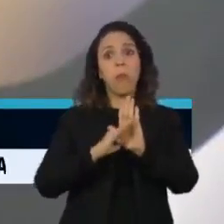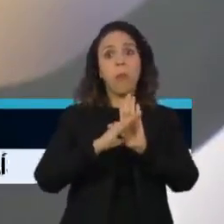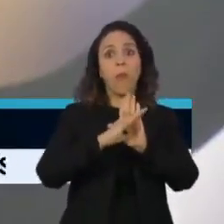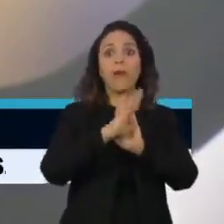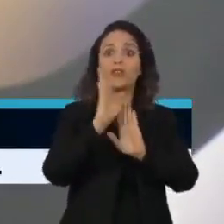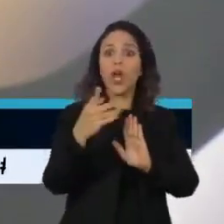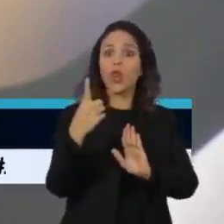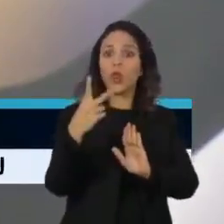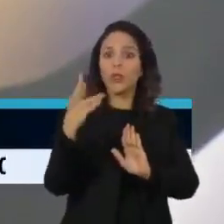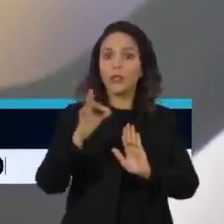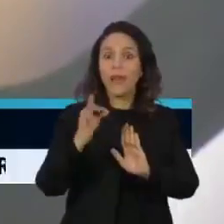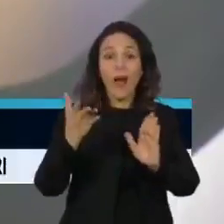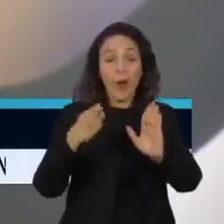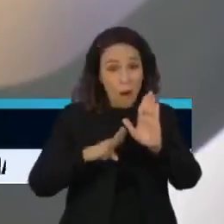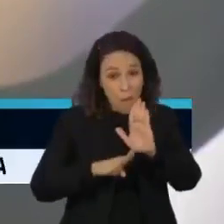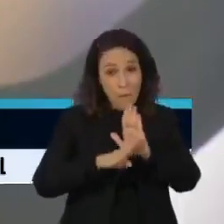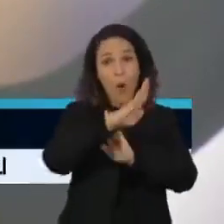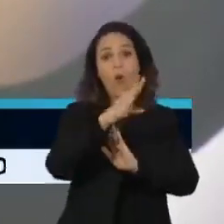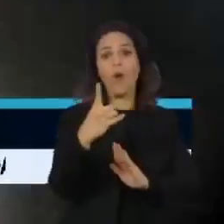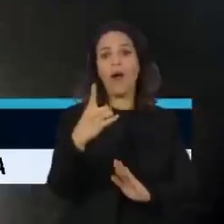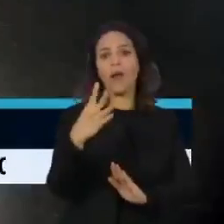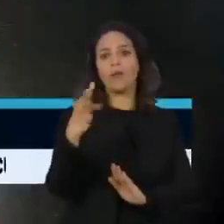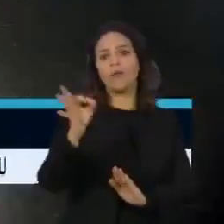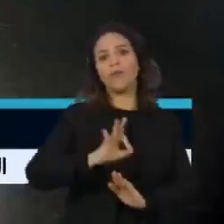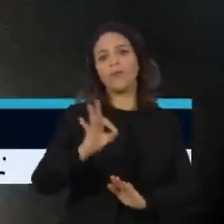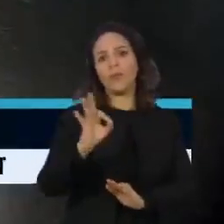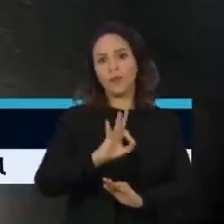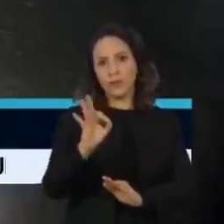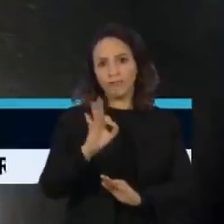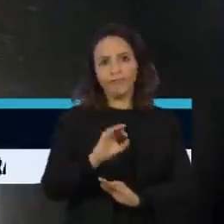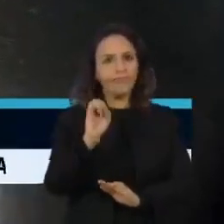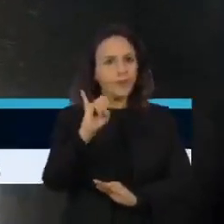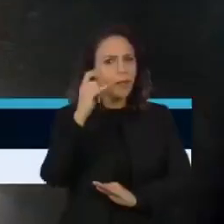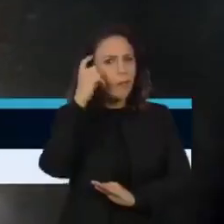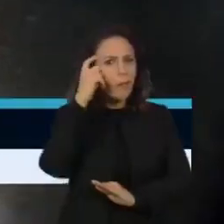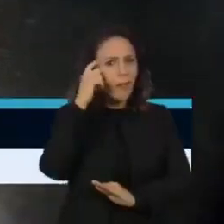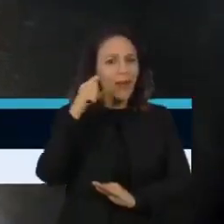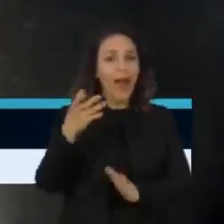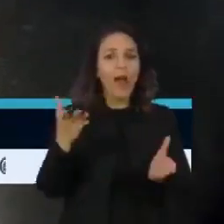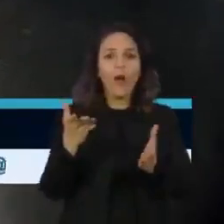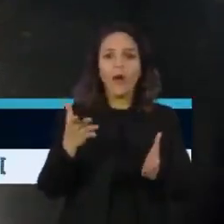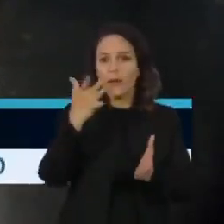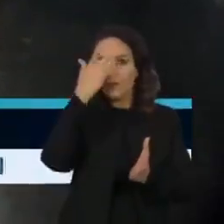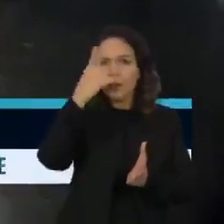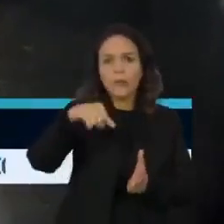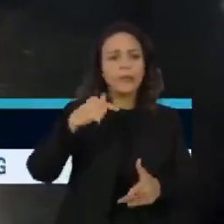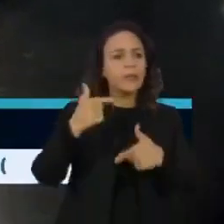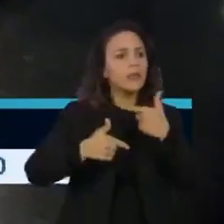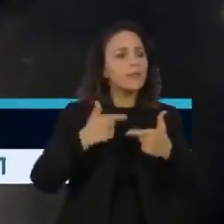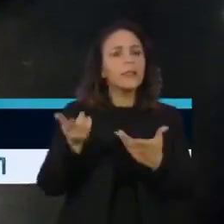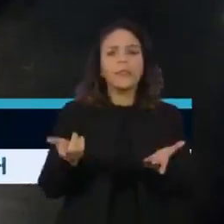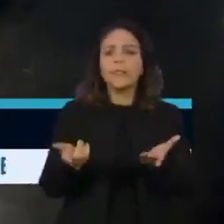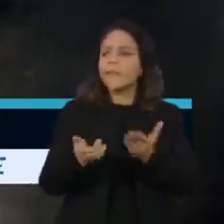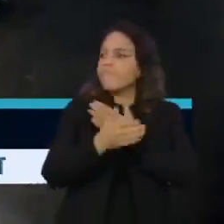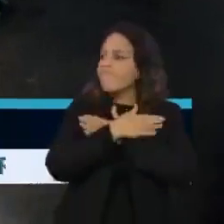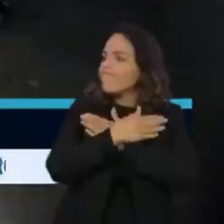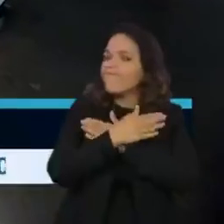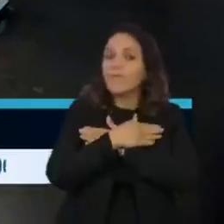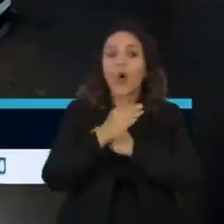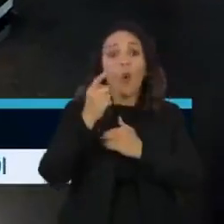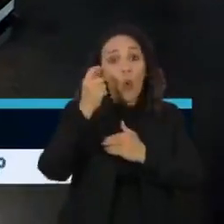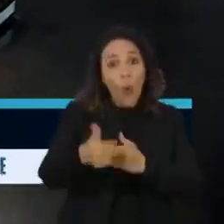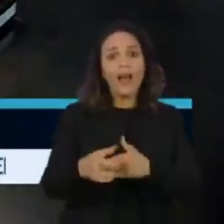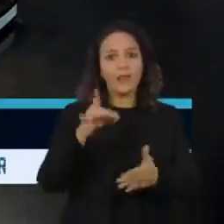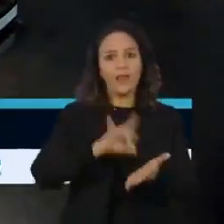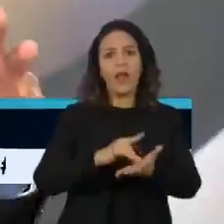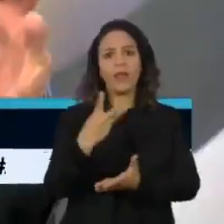acima de doze por cento passou para cima de 14 por cento se a gente considerar a subir utilização da força de trabalho chega quase trinta